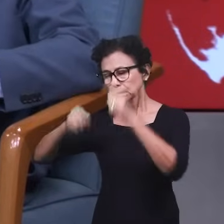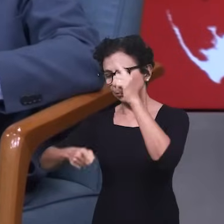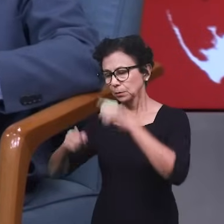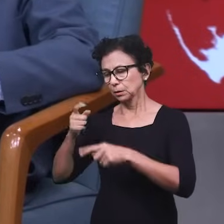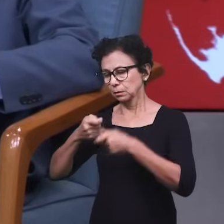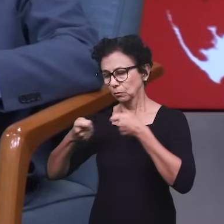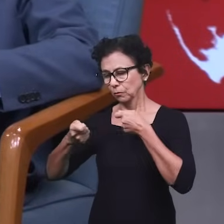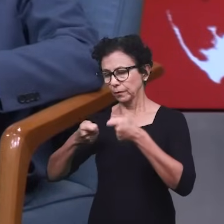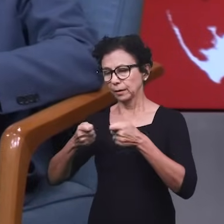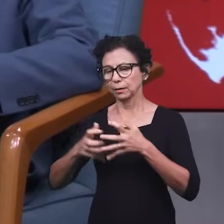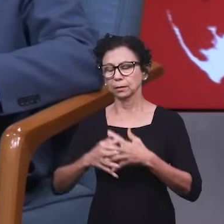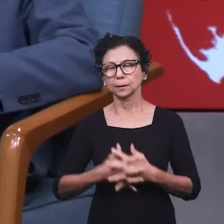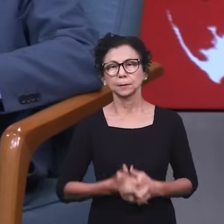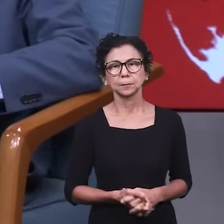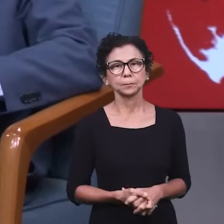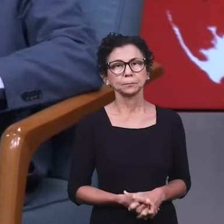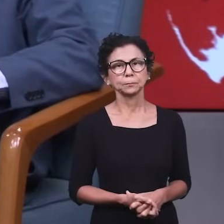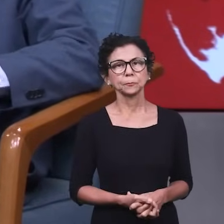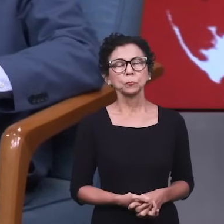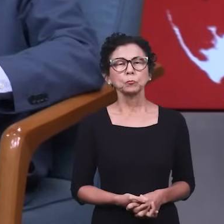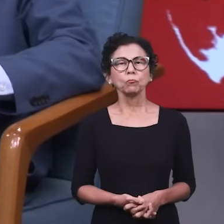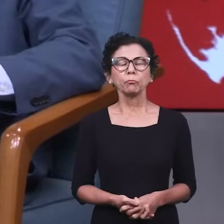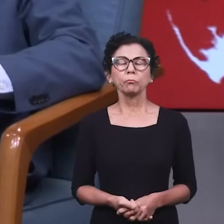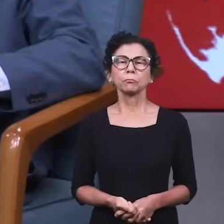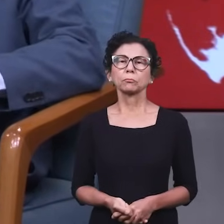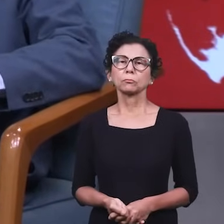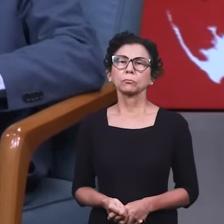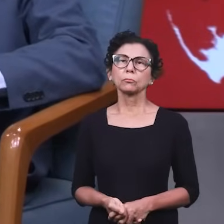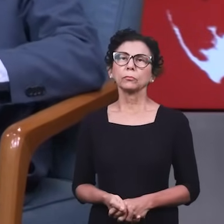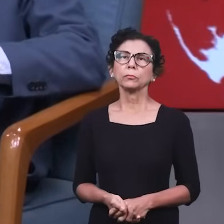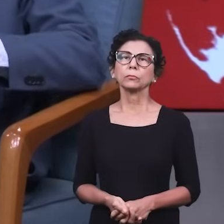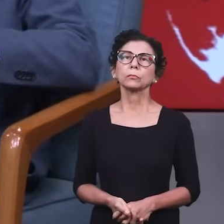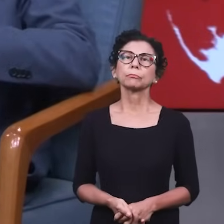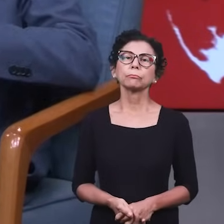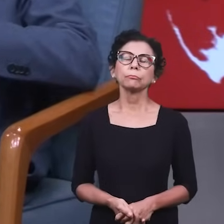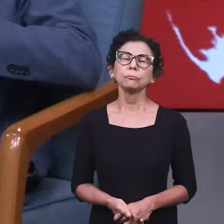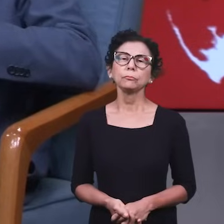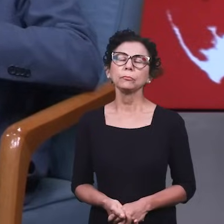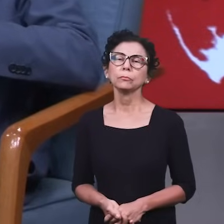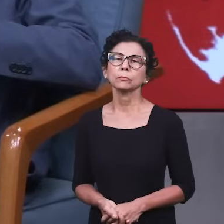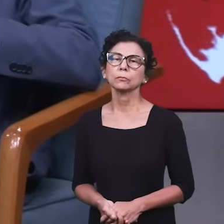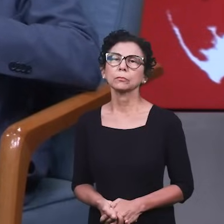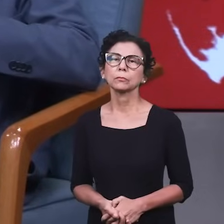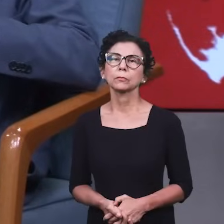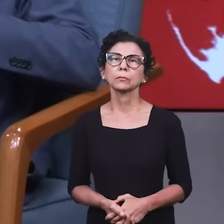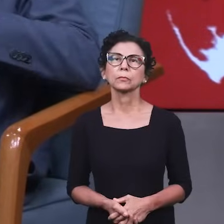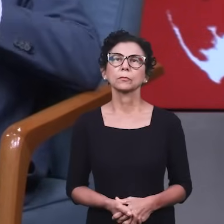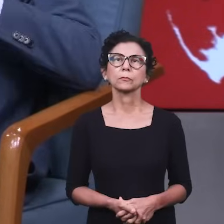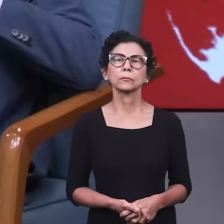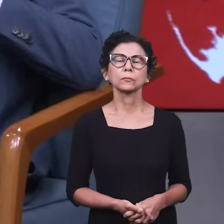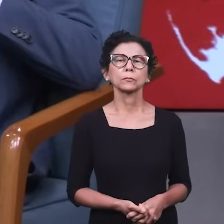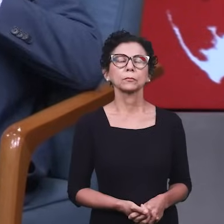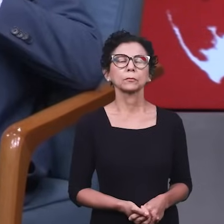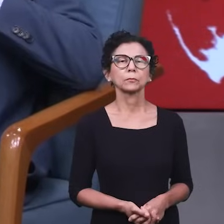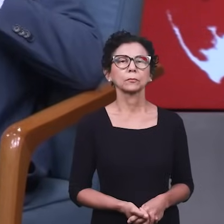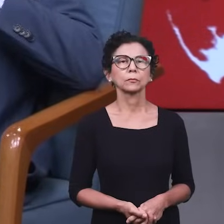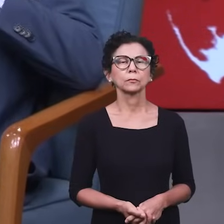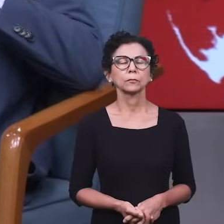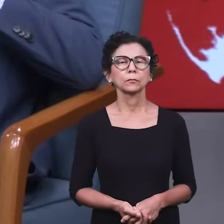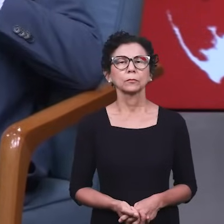o governo é do Espírito, assim Cristo é o cabeça. Então nós começamos a observar,